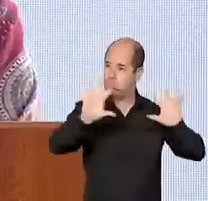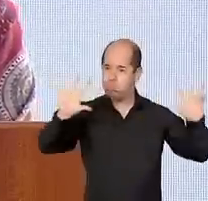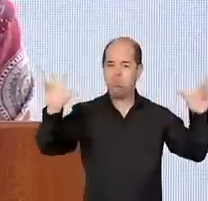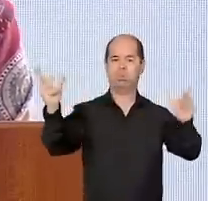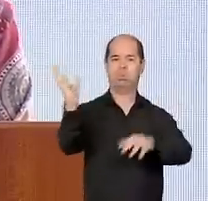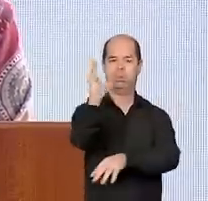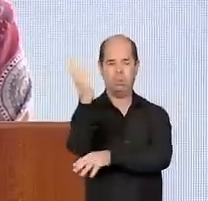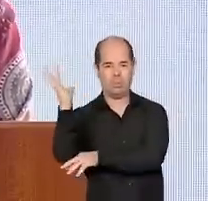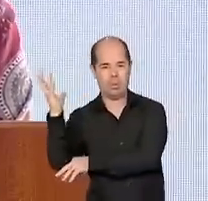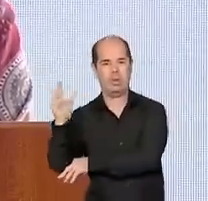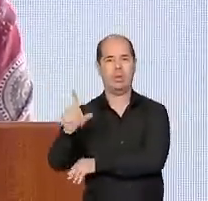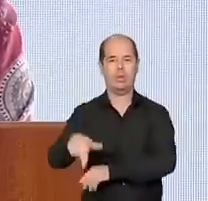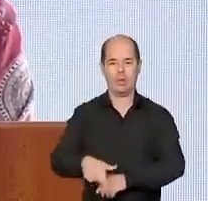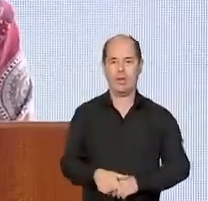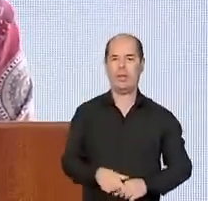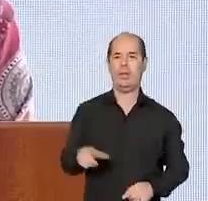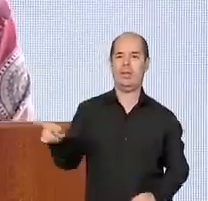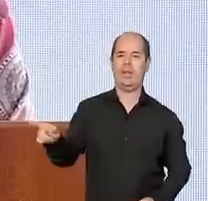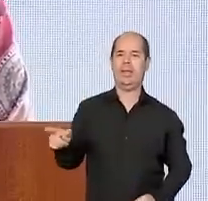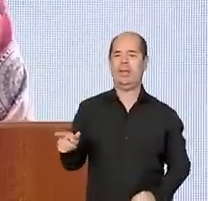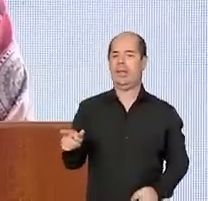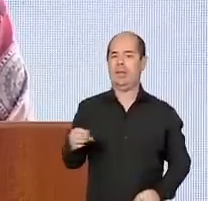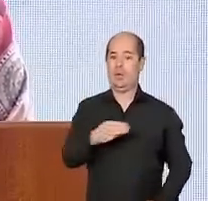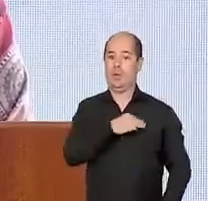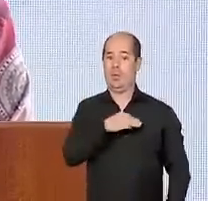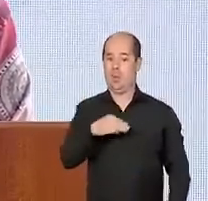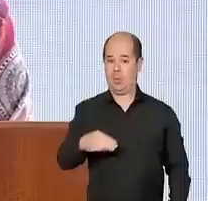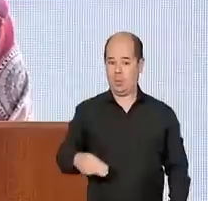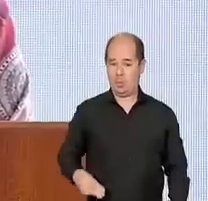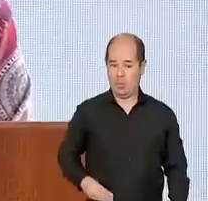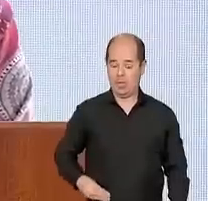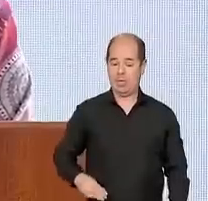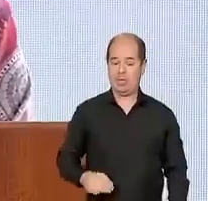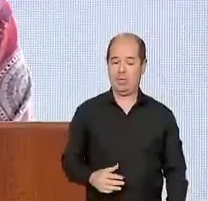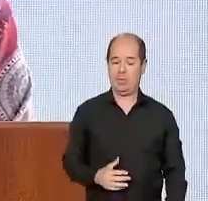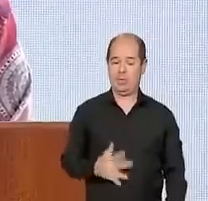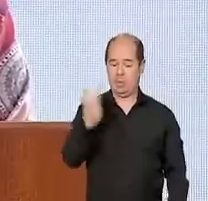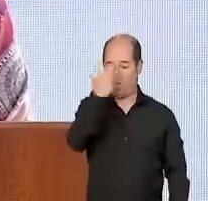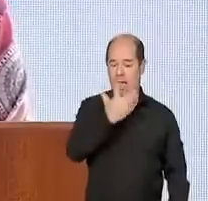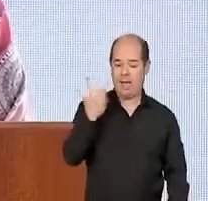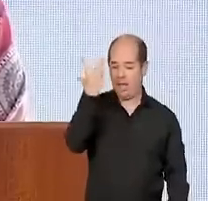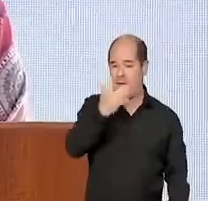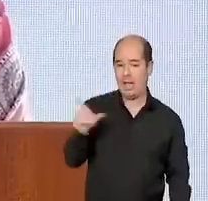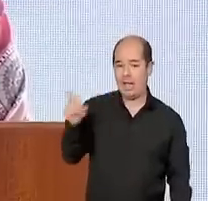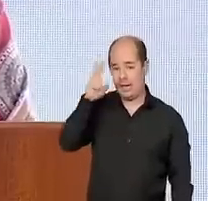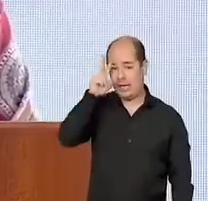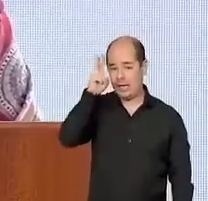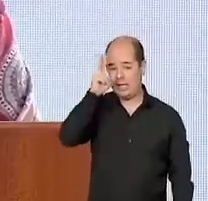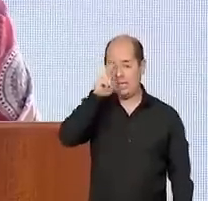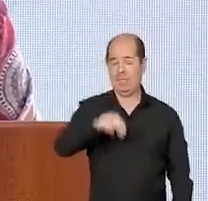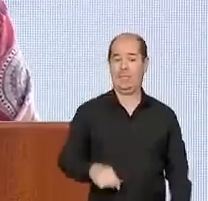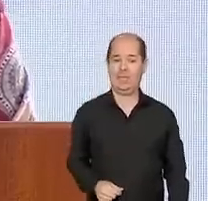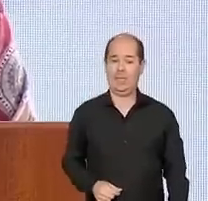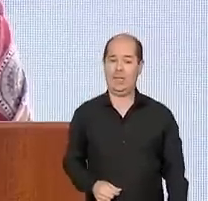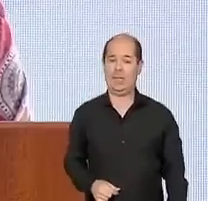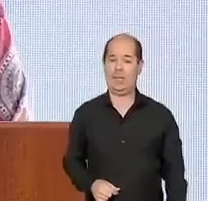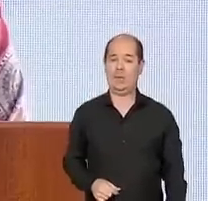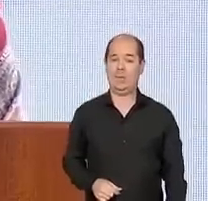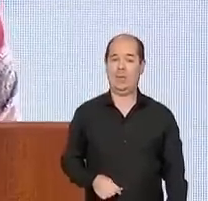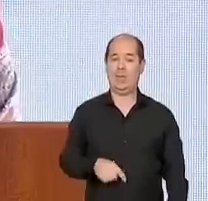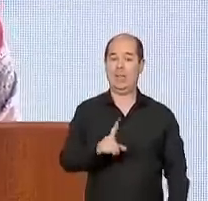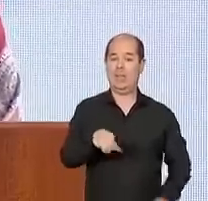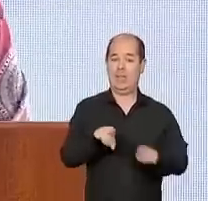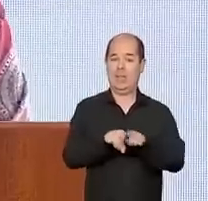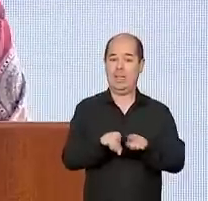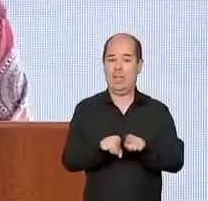Haddad sempre lembra e que se expressa no belo trabalho feito em conjunto com a